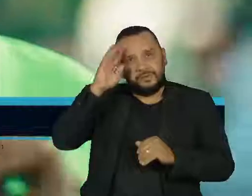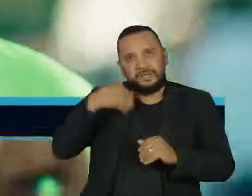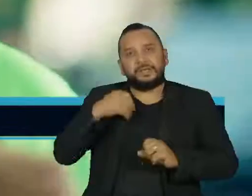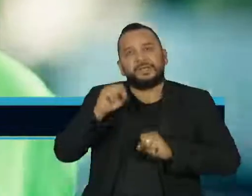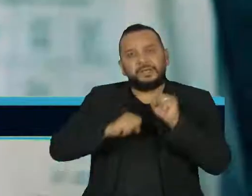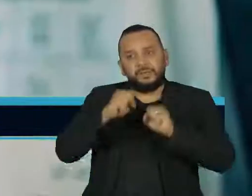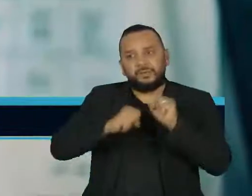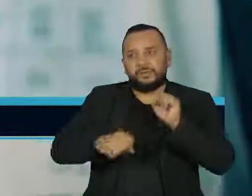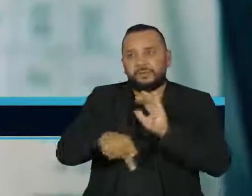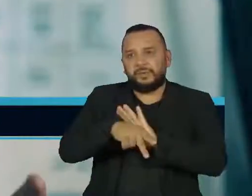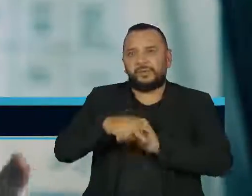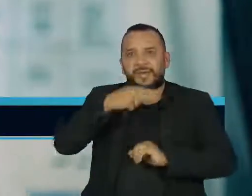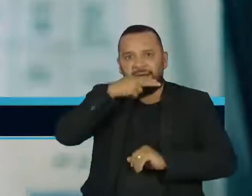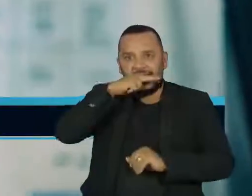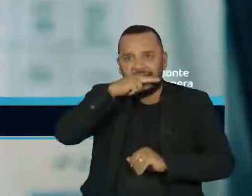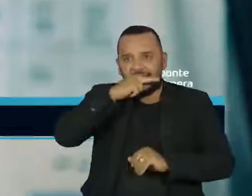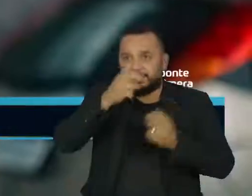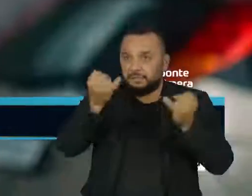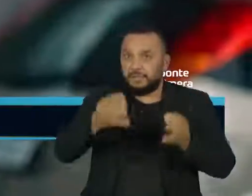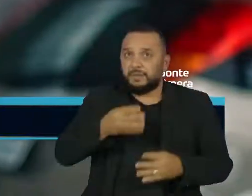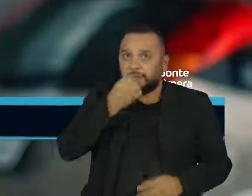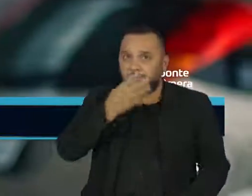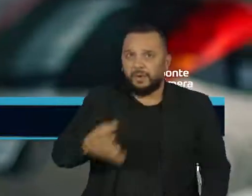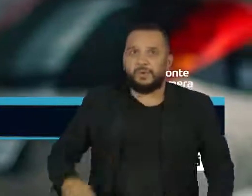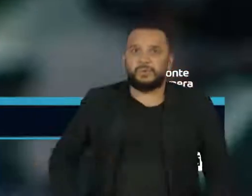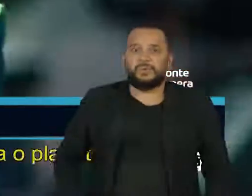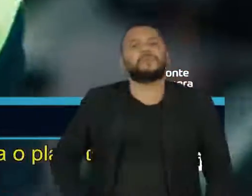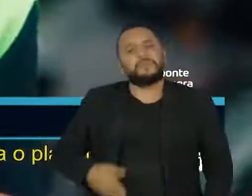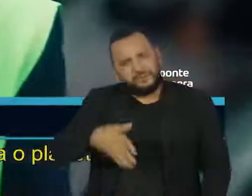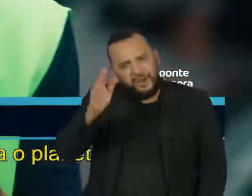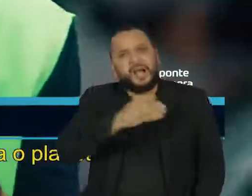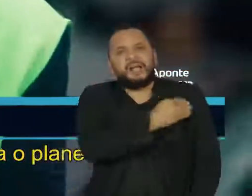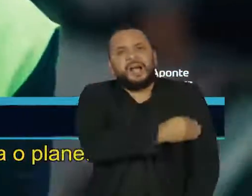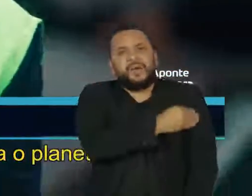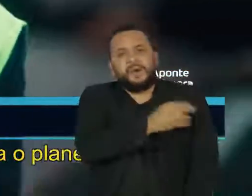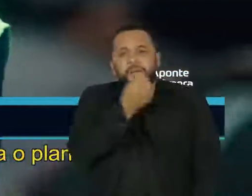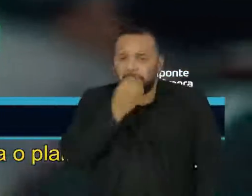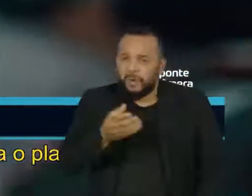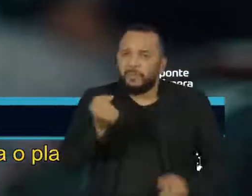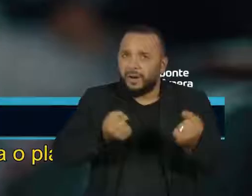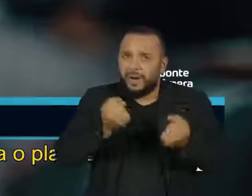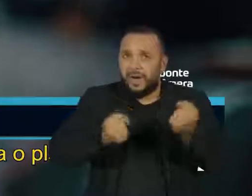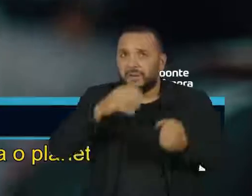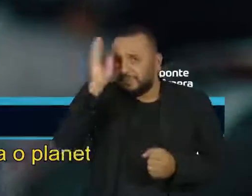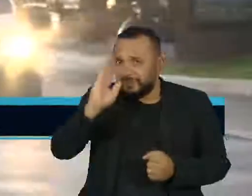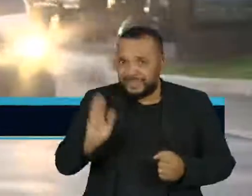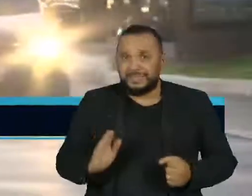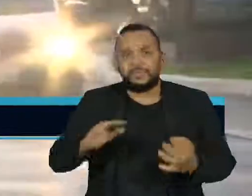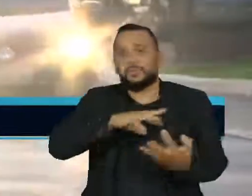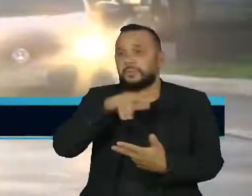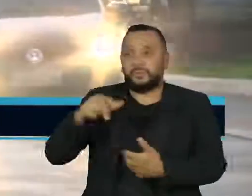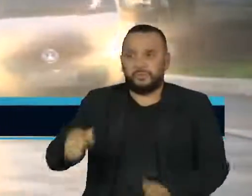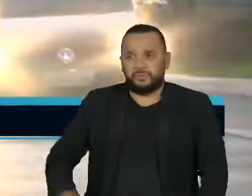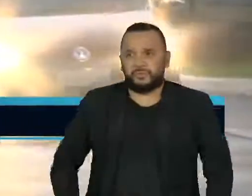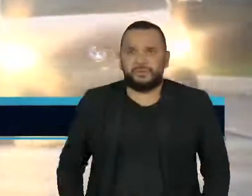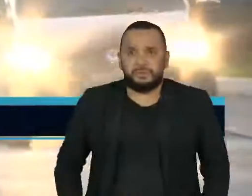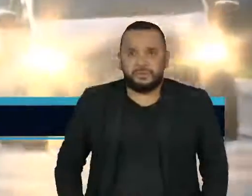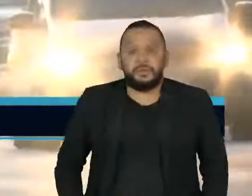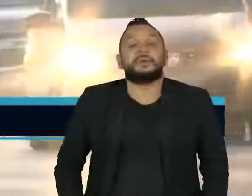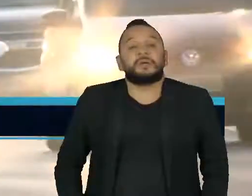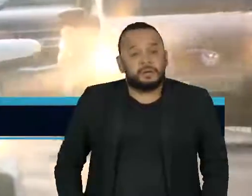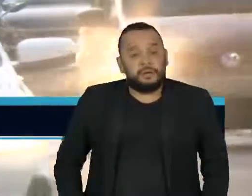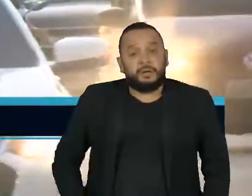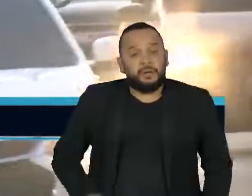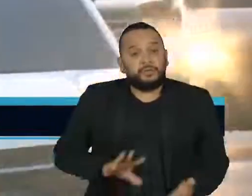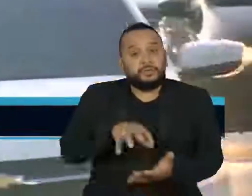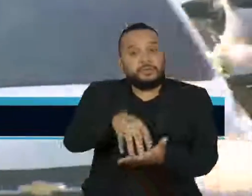Canavieira destaca as vantagens do produto. Vai de etanol! É bom para você, é bom para o carro, para o Brasil e para o planeta! Segundo a entidade,